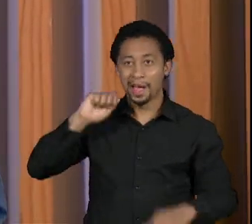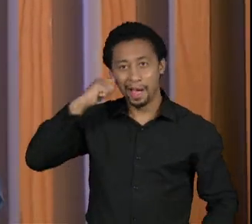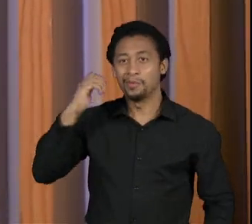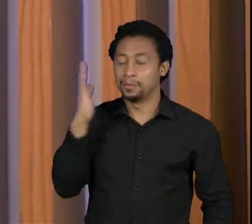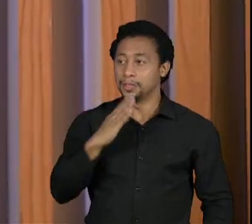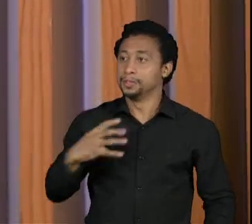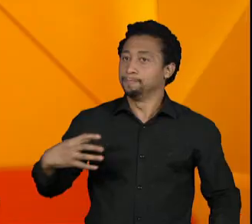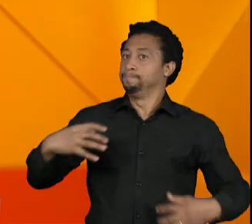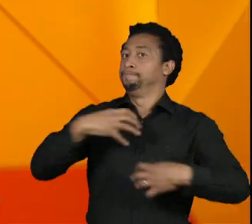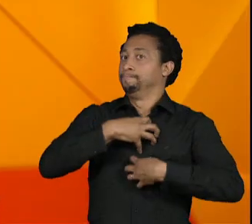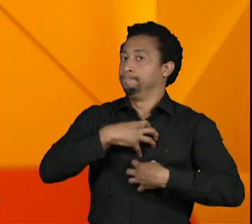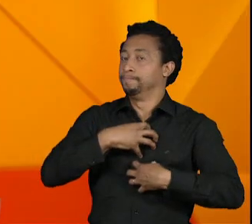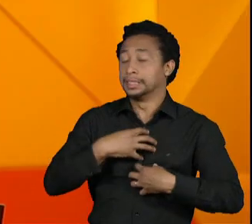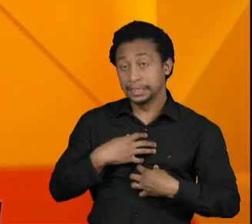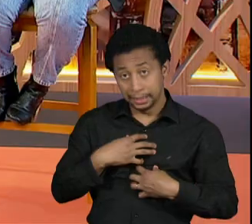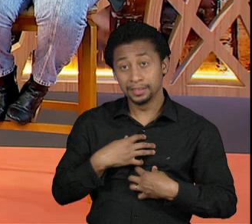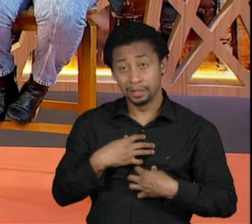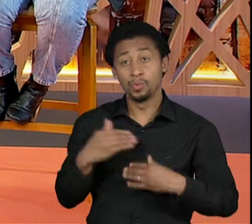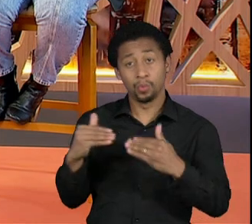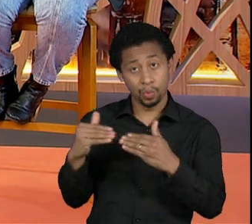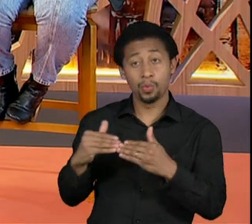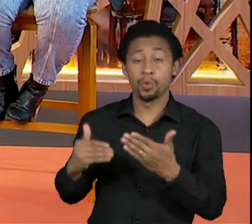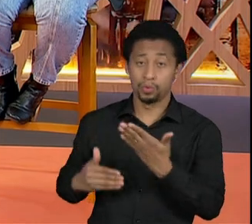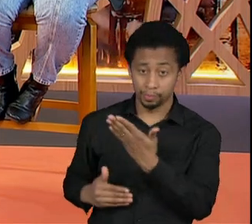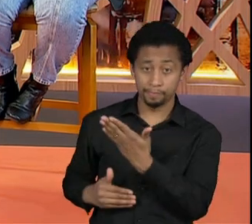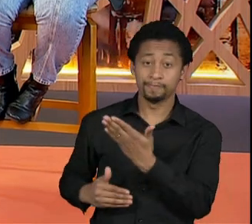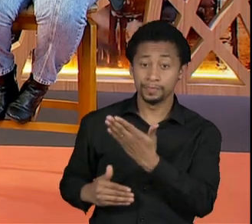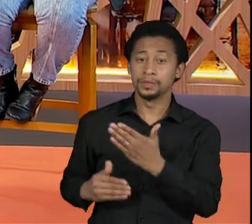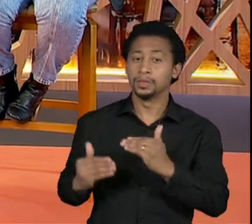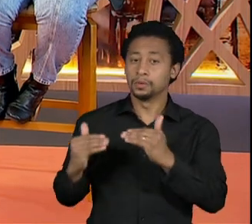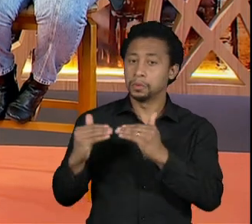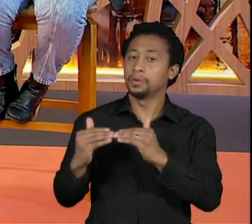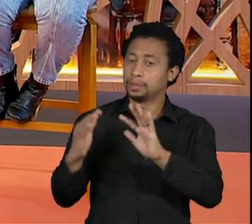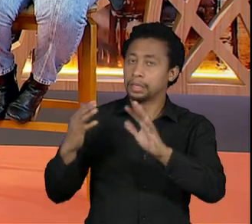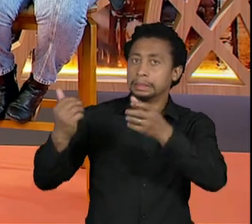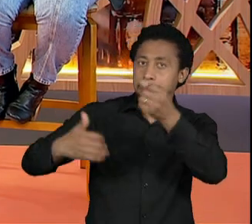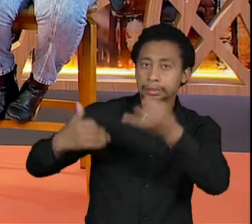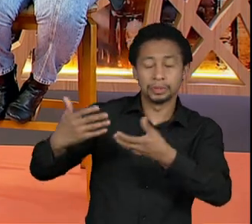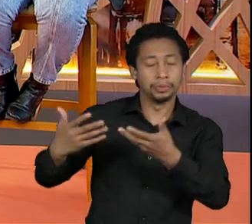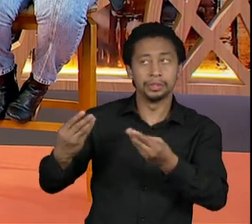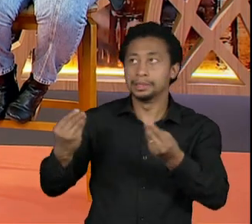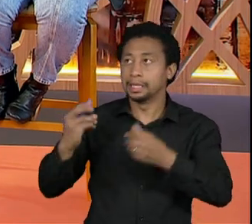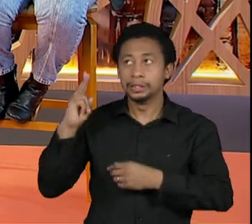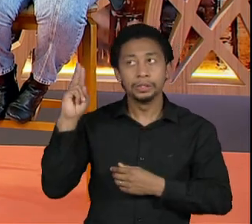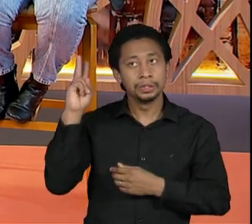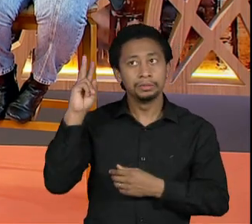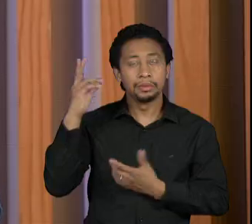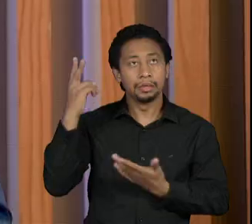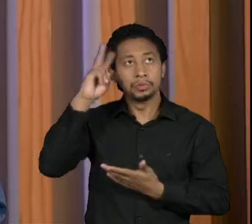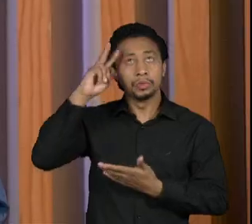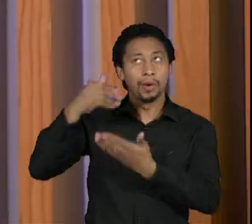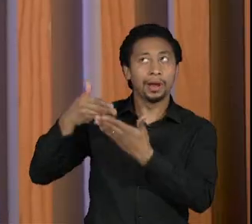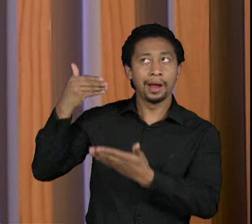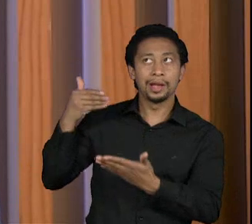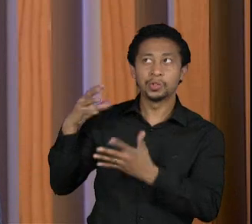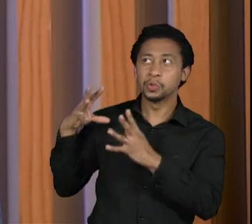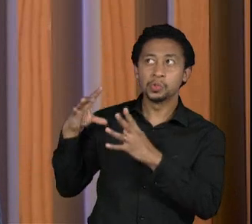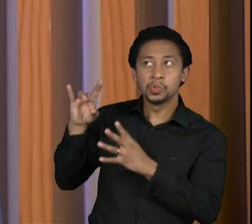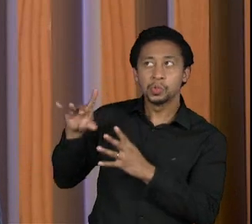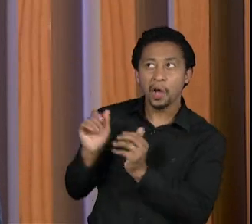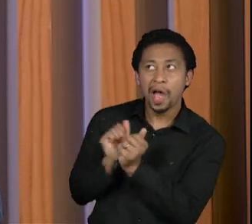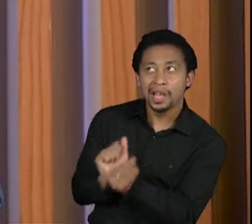perfeitamente, né? Eu também, muitas vezes, quando a Nádia coloca essa questão de olhar para esse museu, olhar essa história dessa perspectiva, mas ele é fundamental